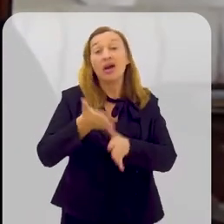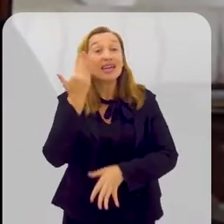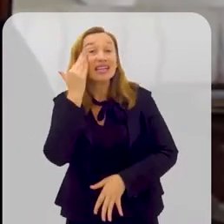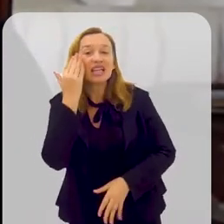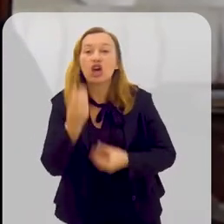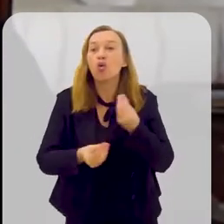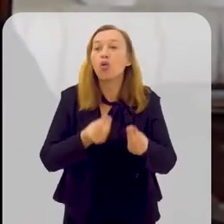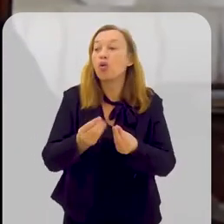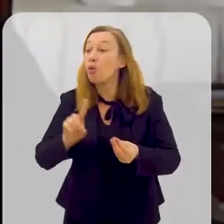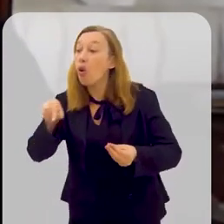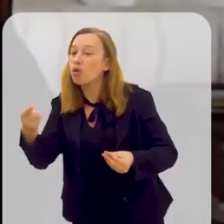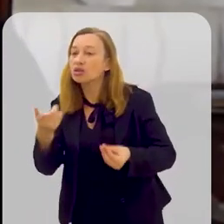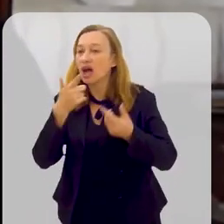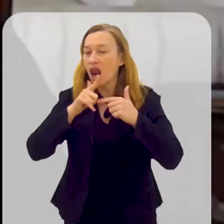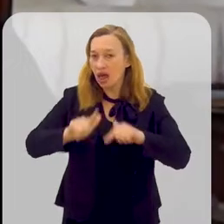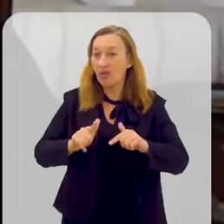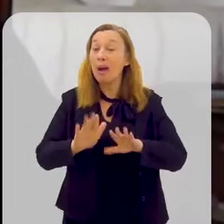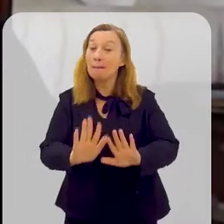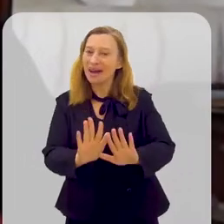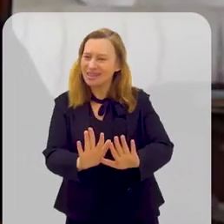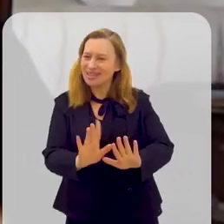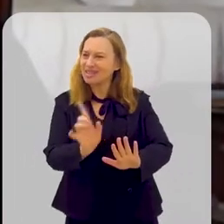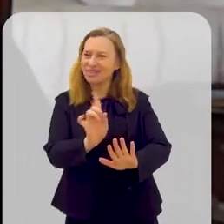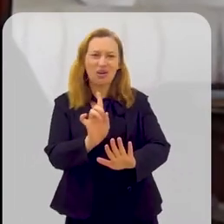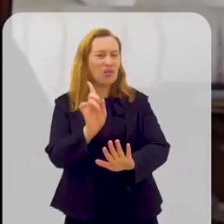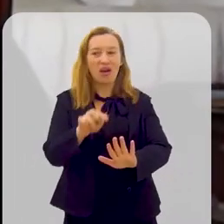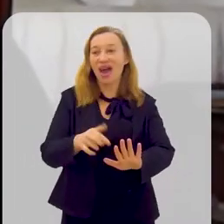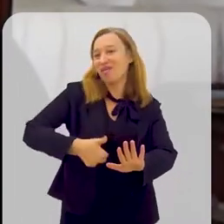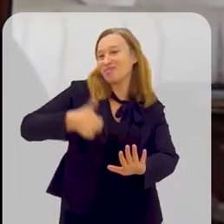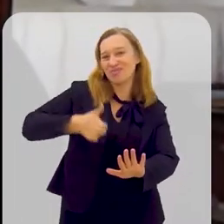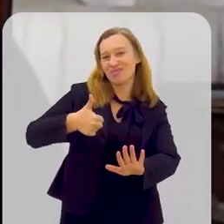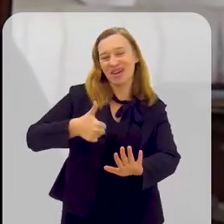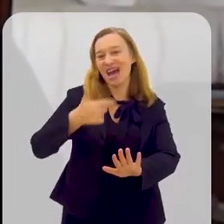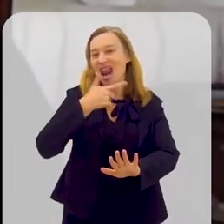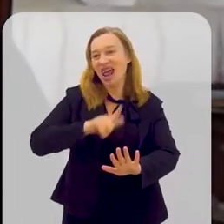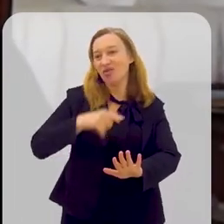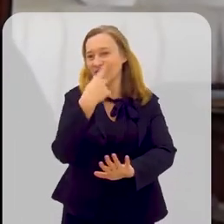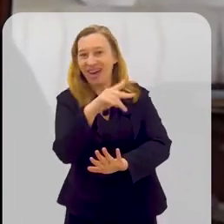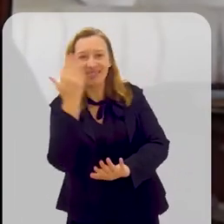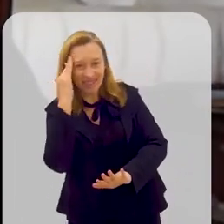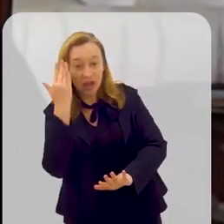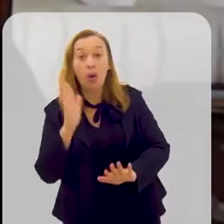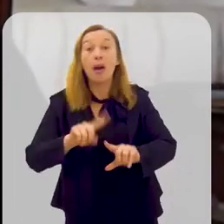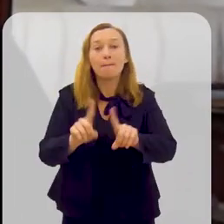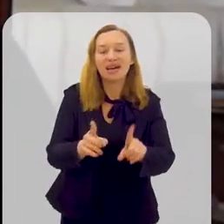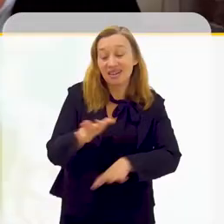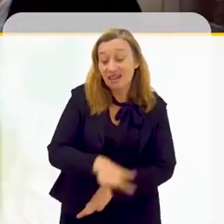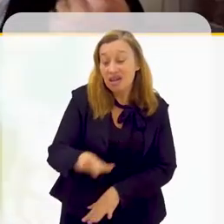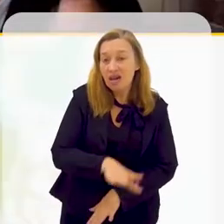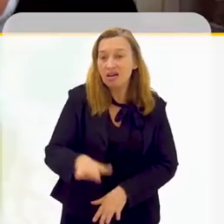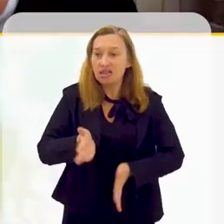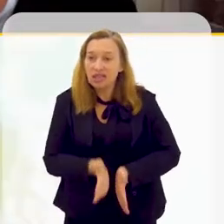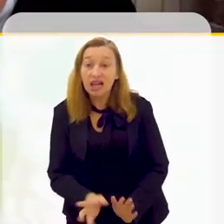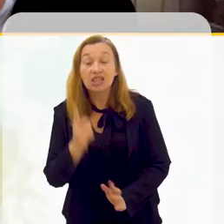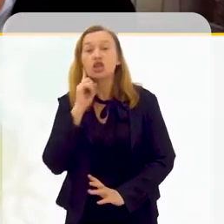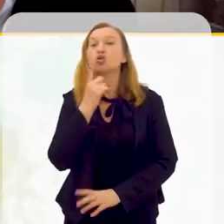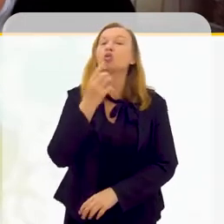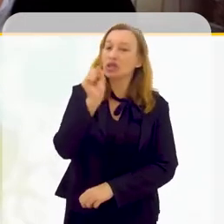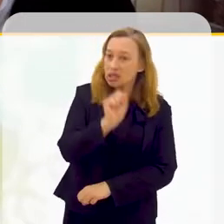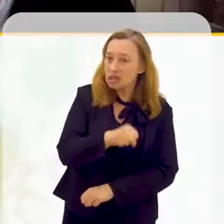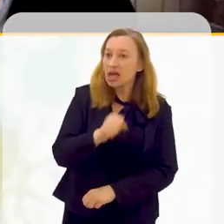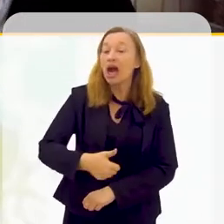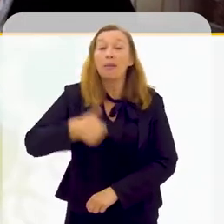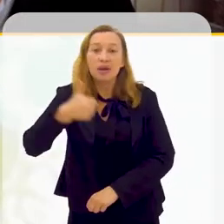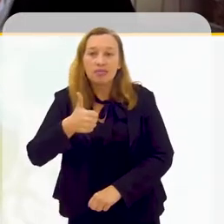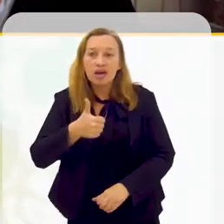de sinais e entender como uma outra língua só que não é a primeira língua dela entendeu agora a criança que